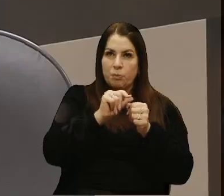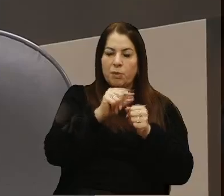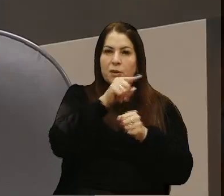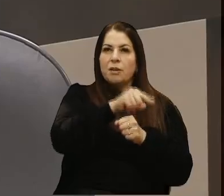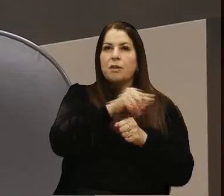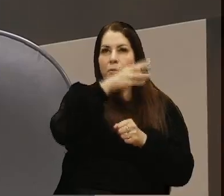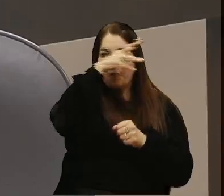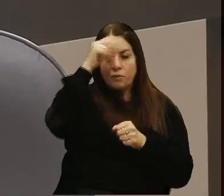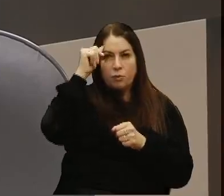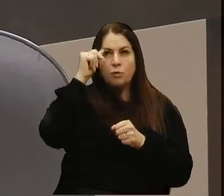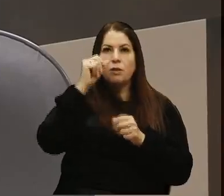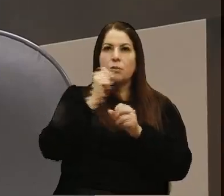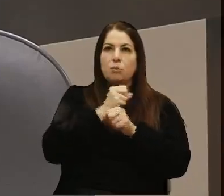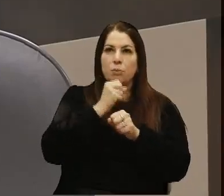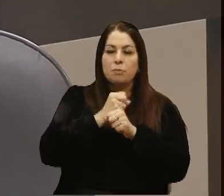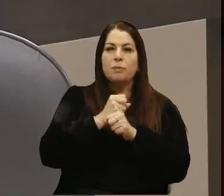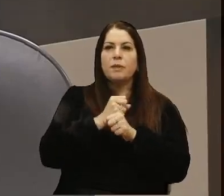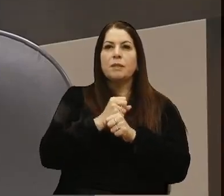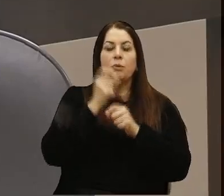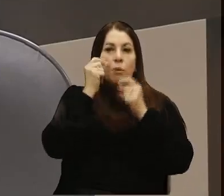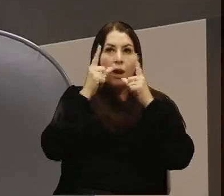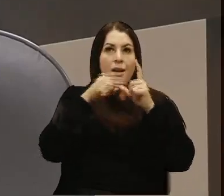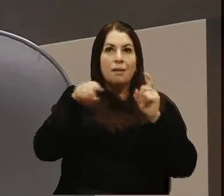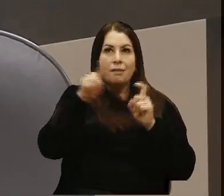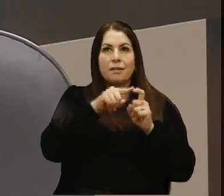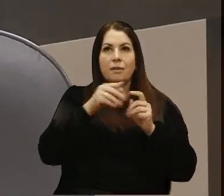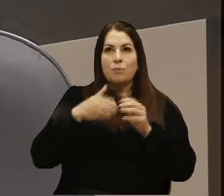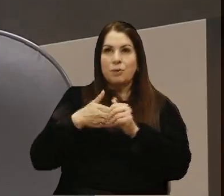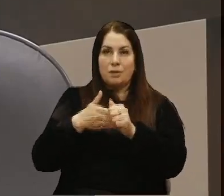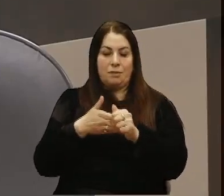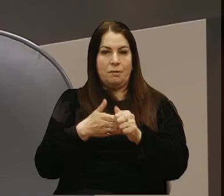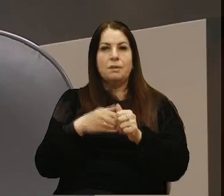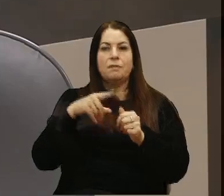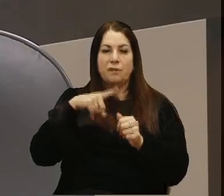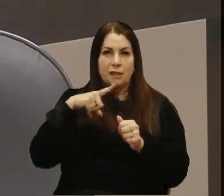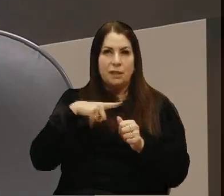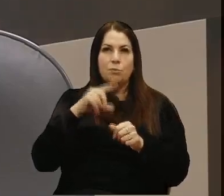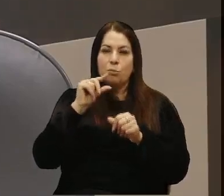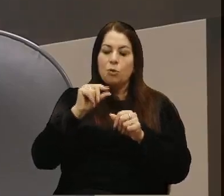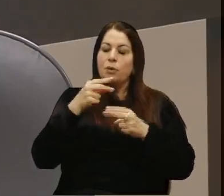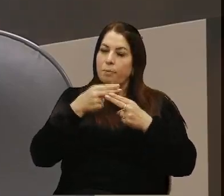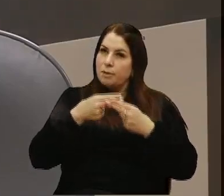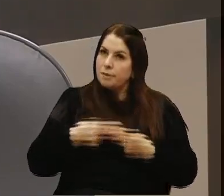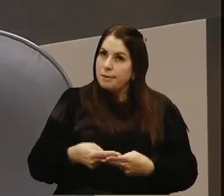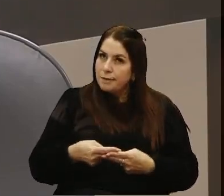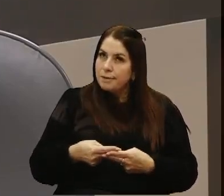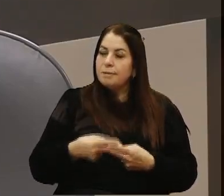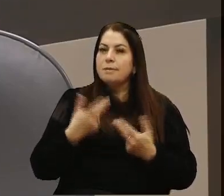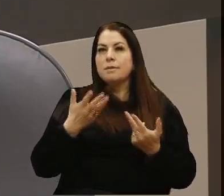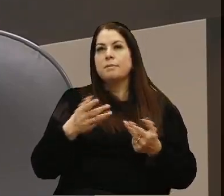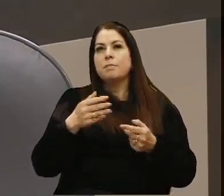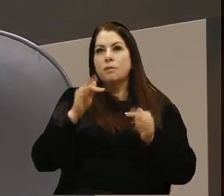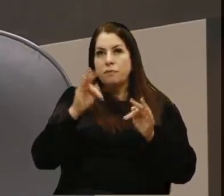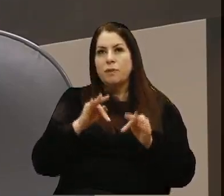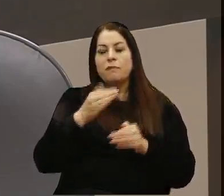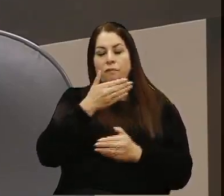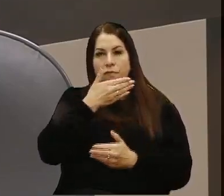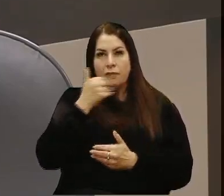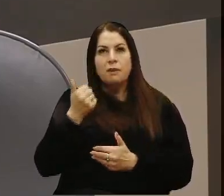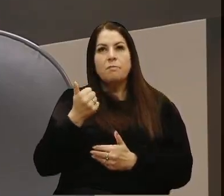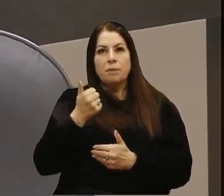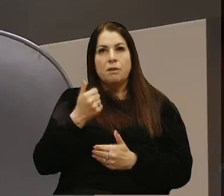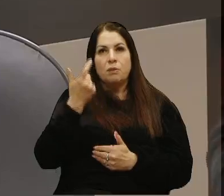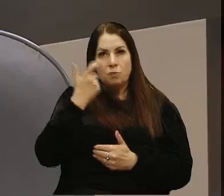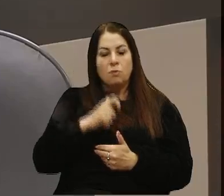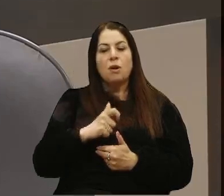colocar a obra, e eu tenho que alertar aqui os meus seguidores, dizer que a gente vai ter que ter um pouquinho de paciência, mas no final vai valer a pena, eu